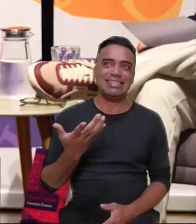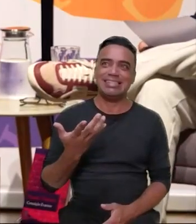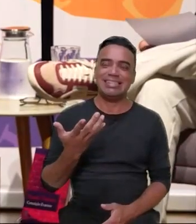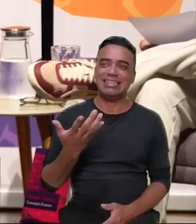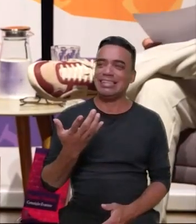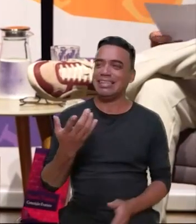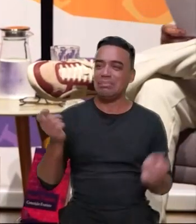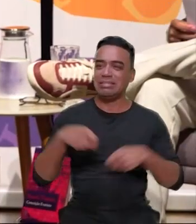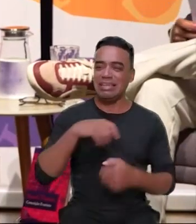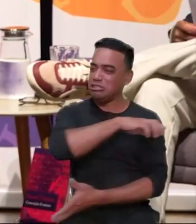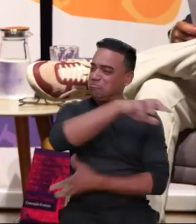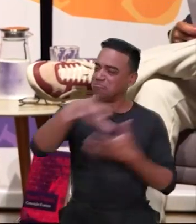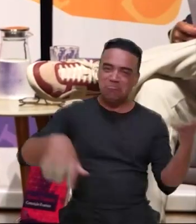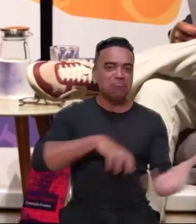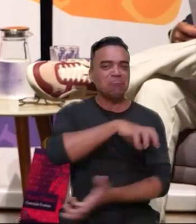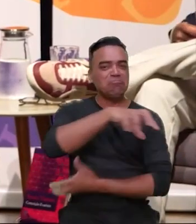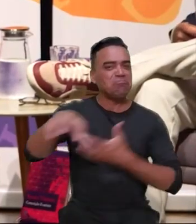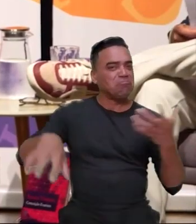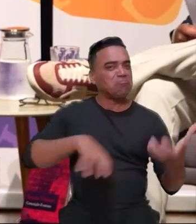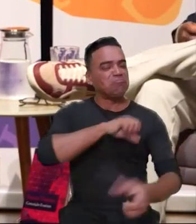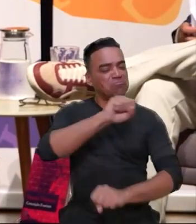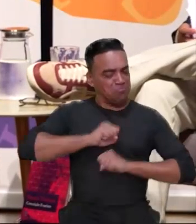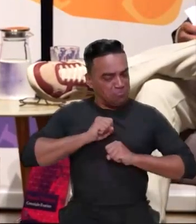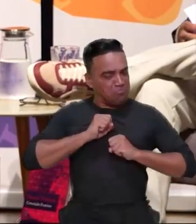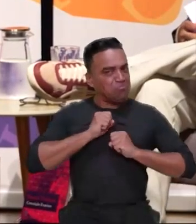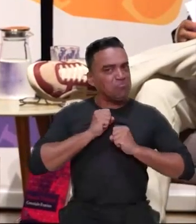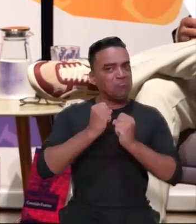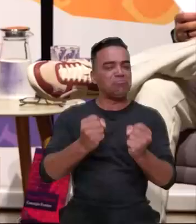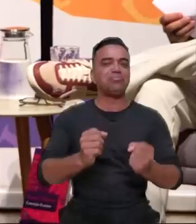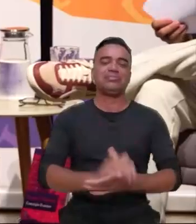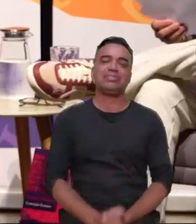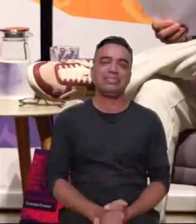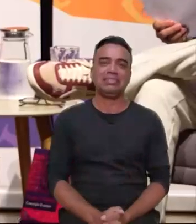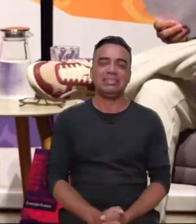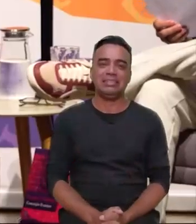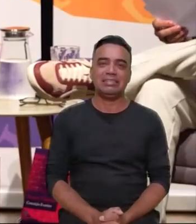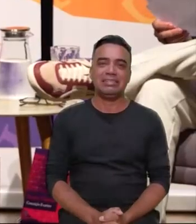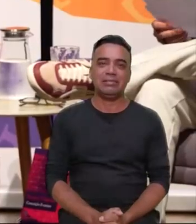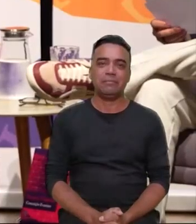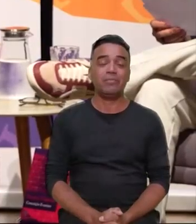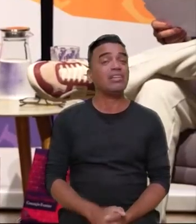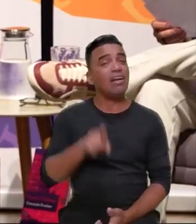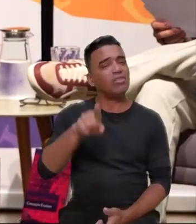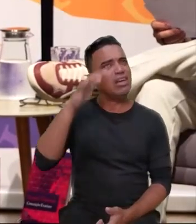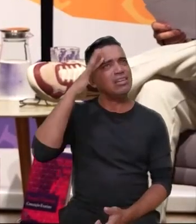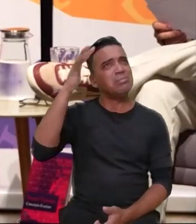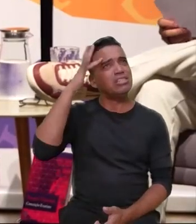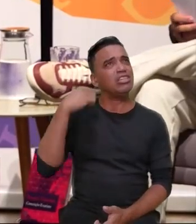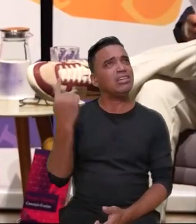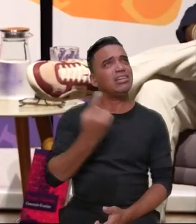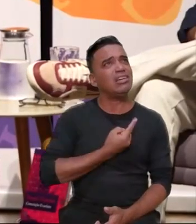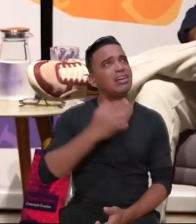de revolta mesmo, né? Que nos retira a capacidade de revolta. Ora, imagine